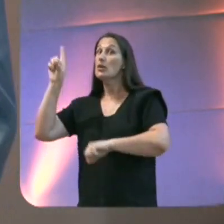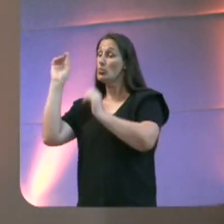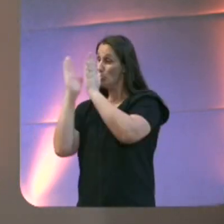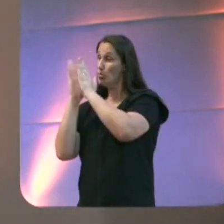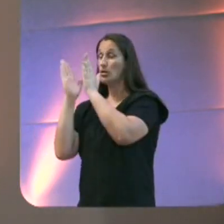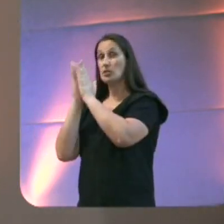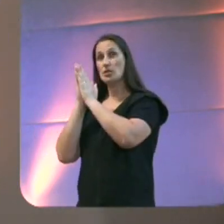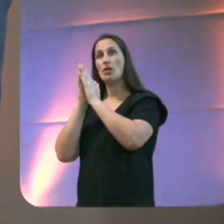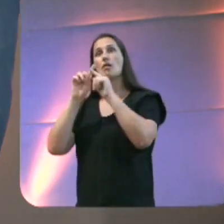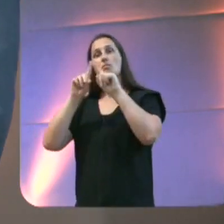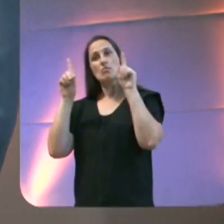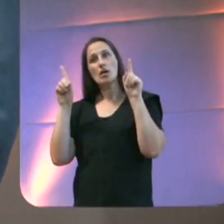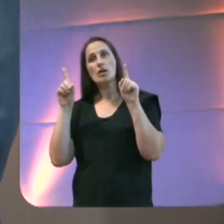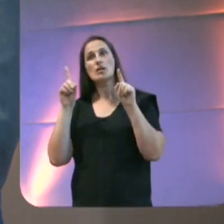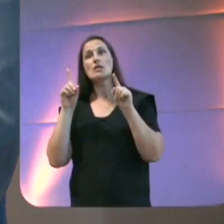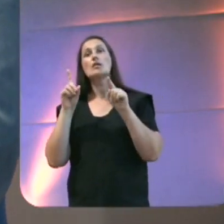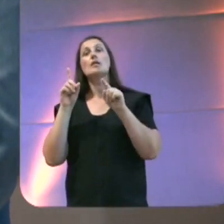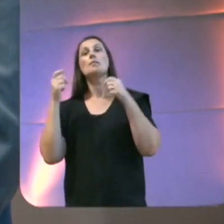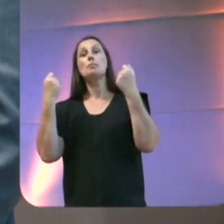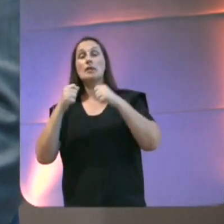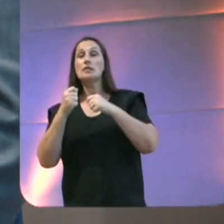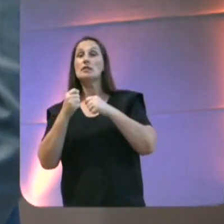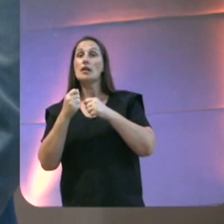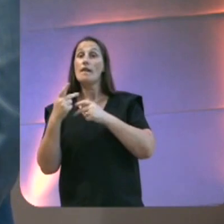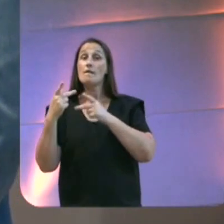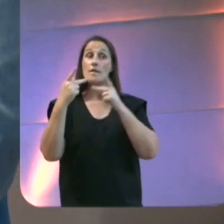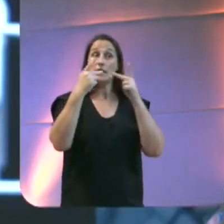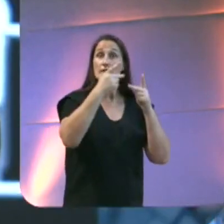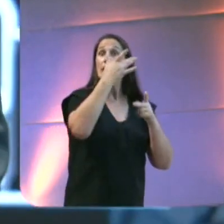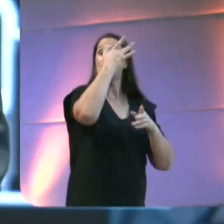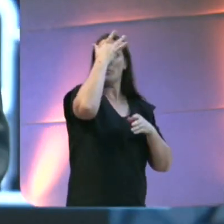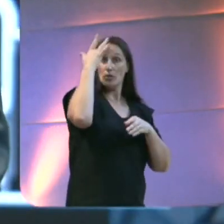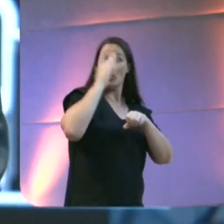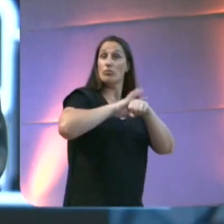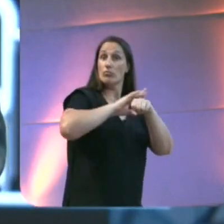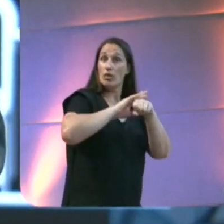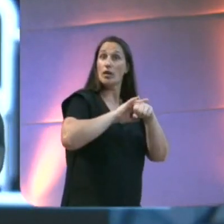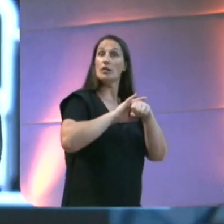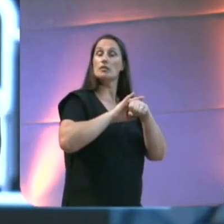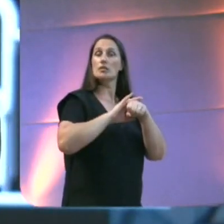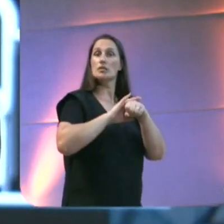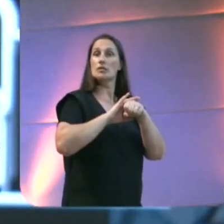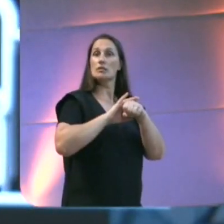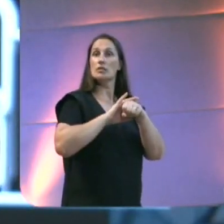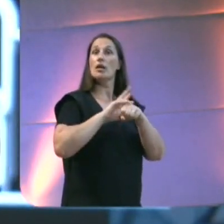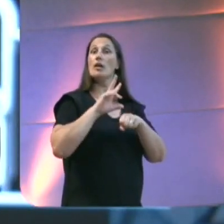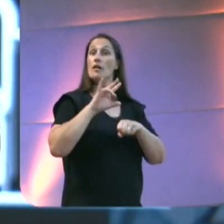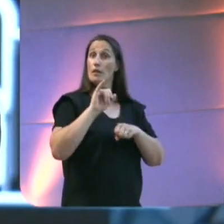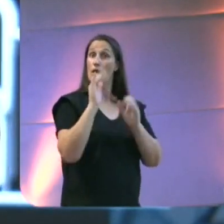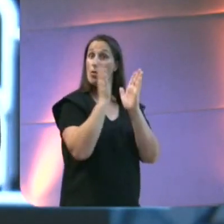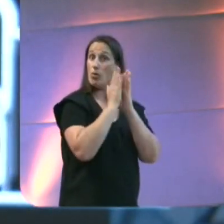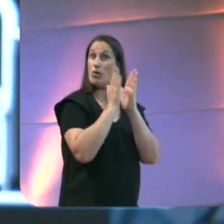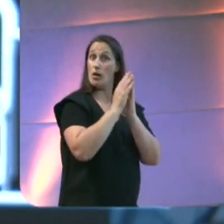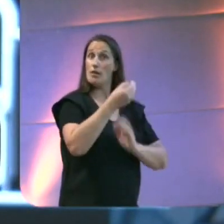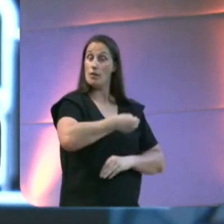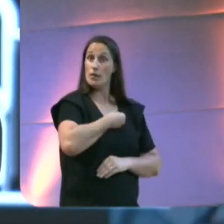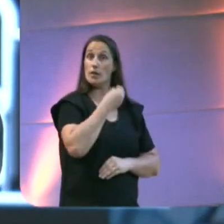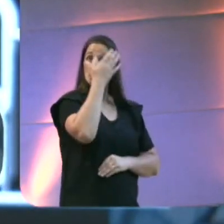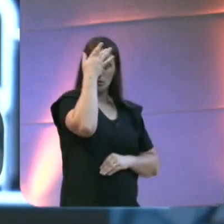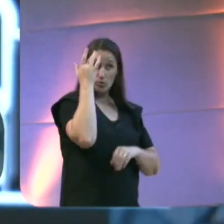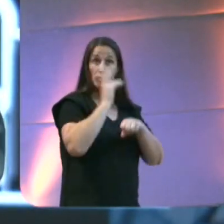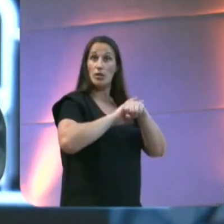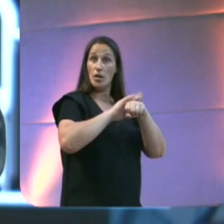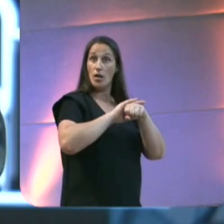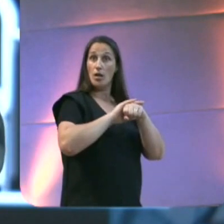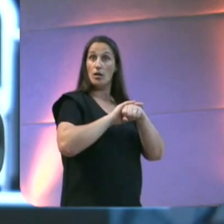oração, mas você vai ter que começar a visitar pessoas enfermas. E vai ter que orar por elas, não porque você tem o